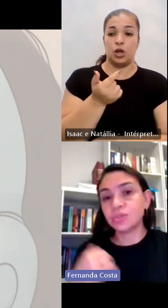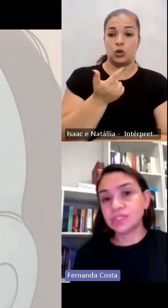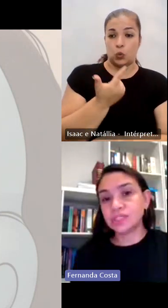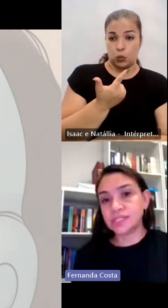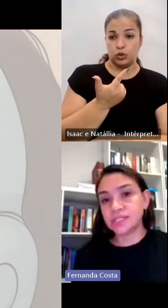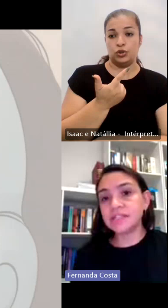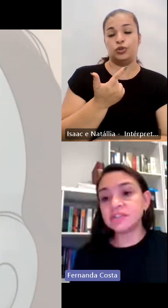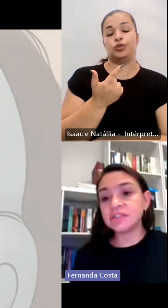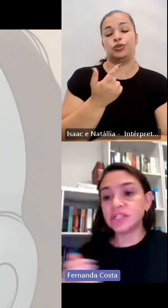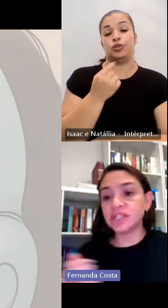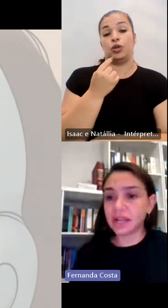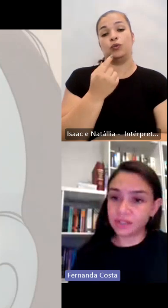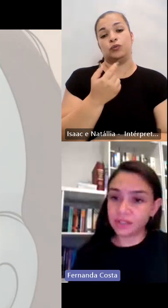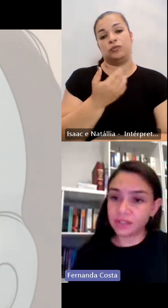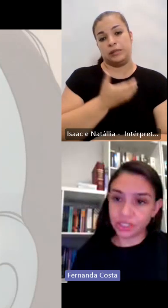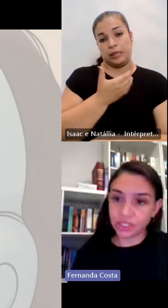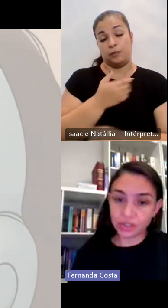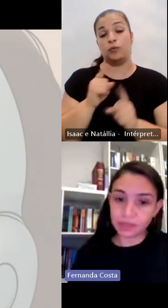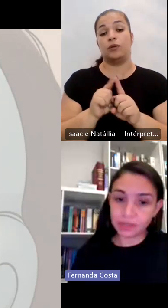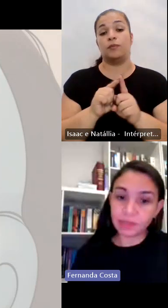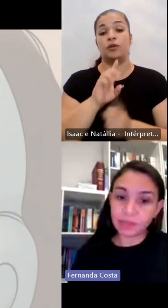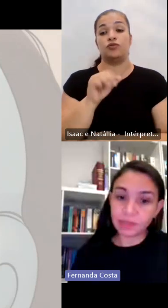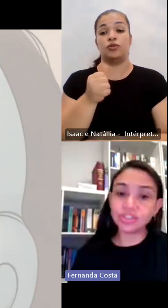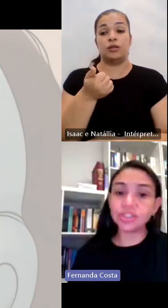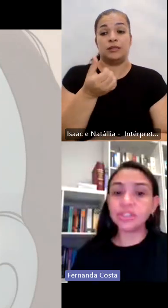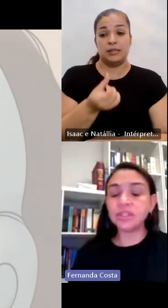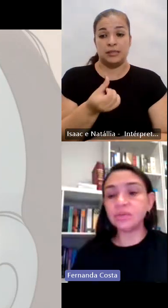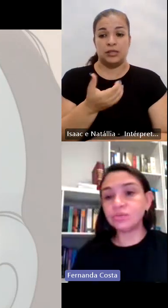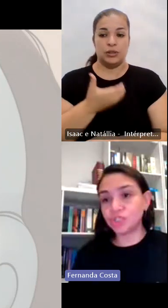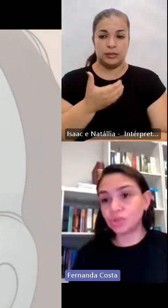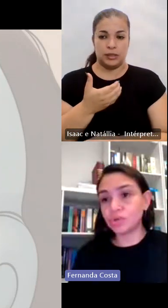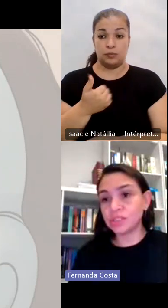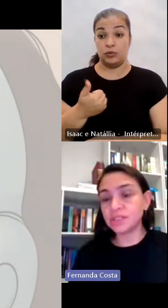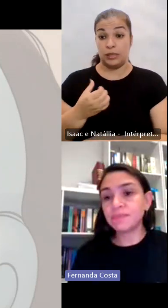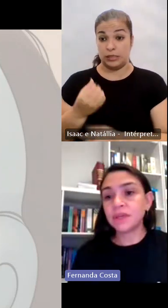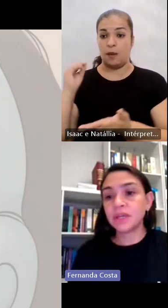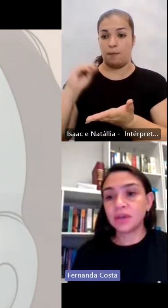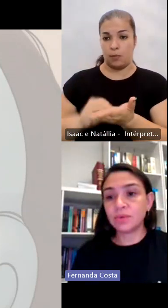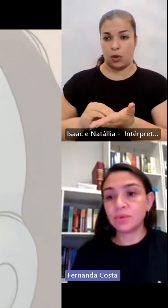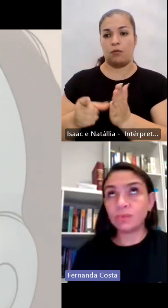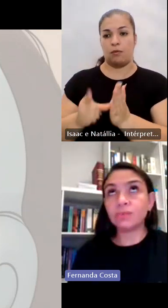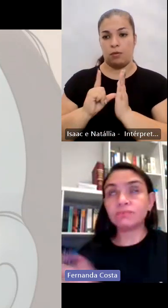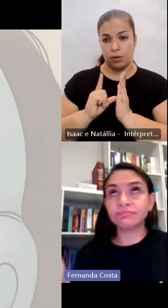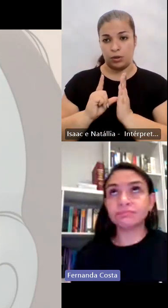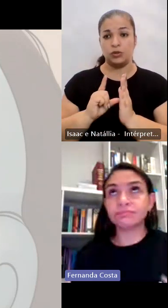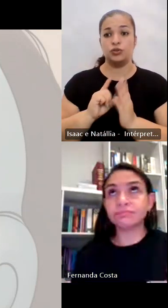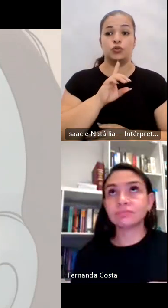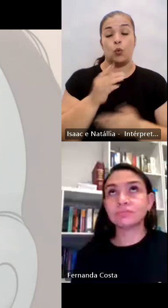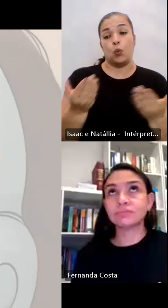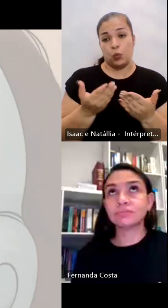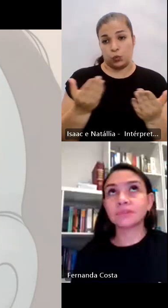O dia 16 já estava agendado previamente e o do dia 2 eu